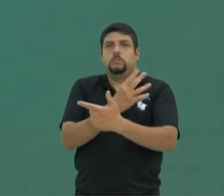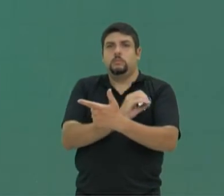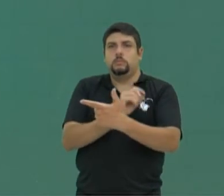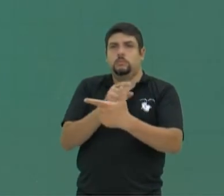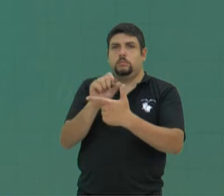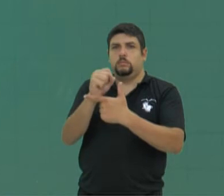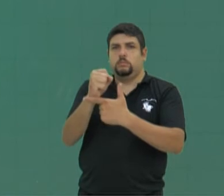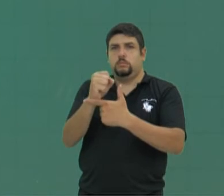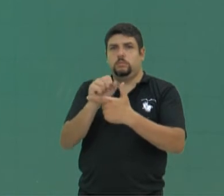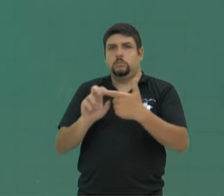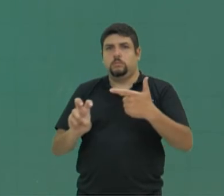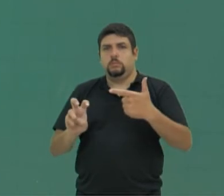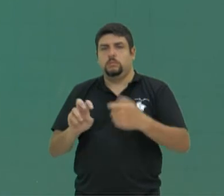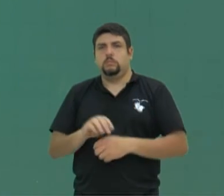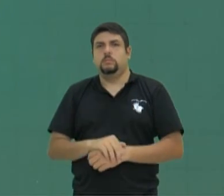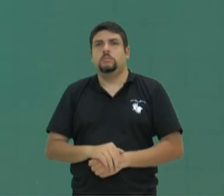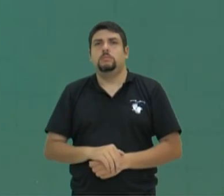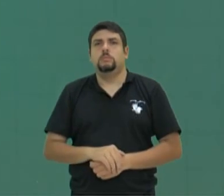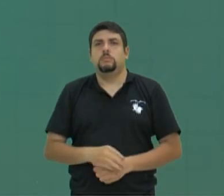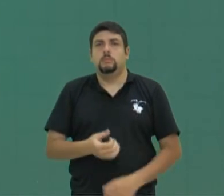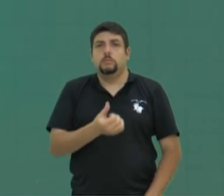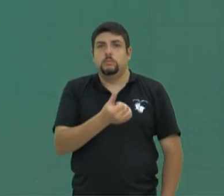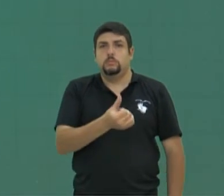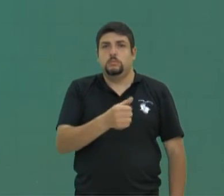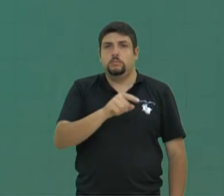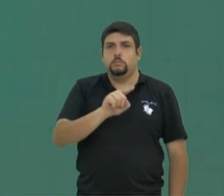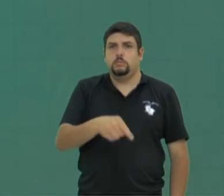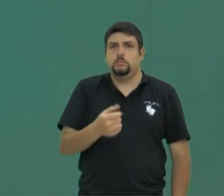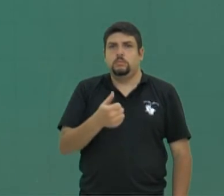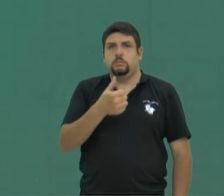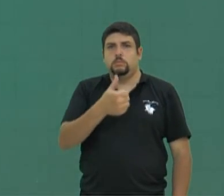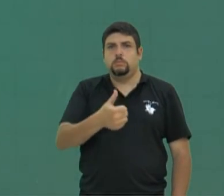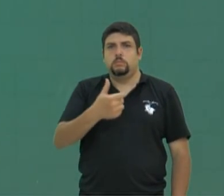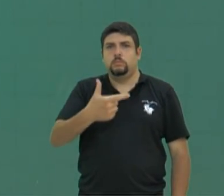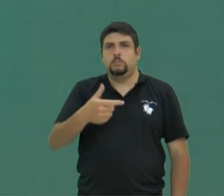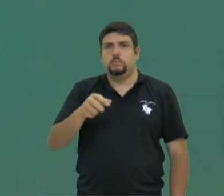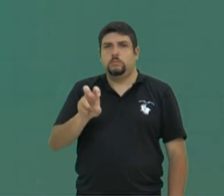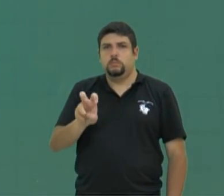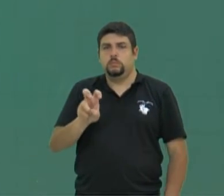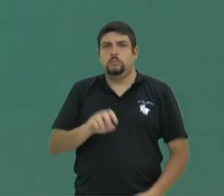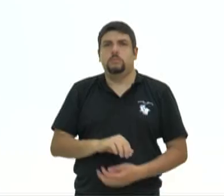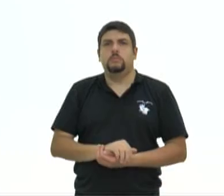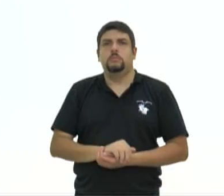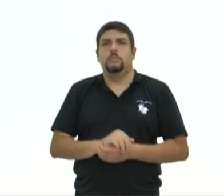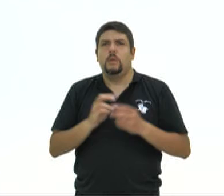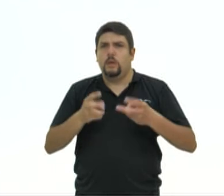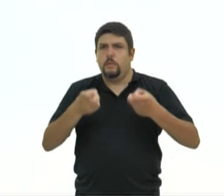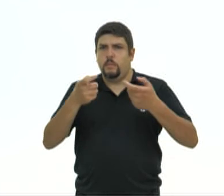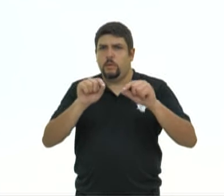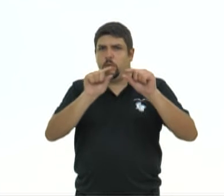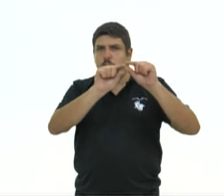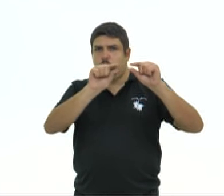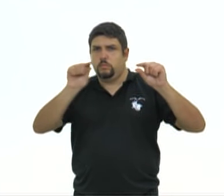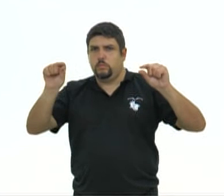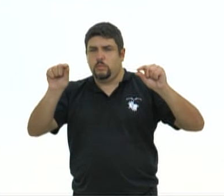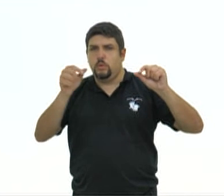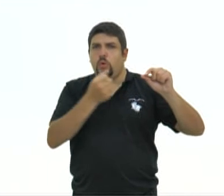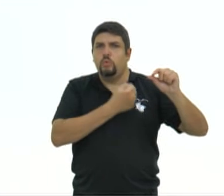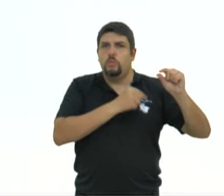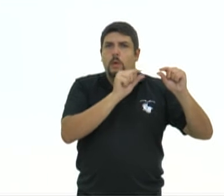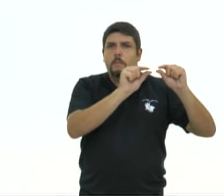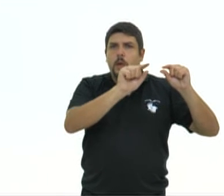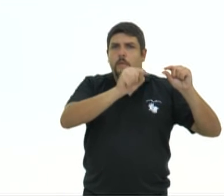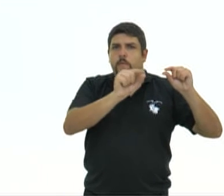dá 5. Então a média dá isso aqui, 6,125. Repare que nas alternativas do exercício, você não tem